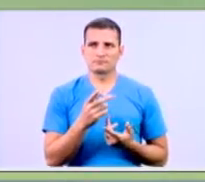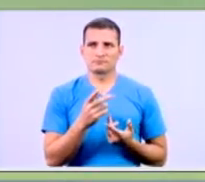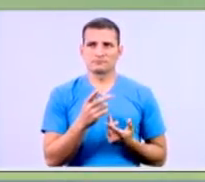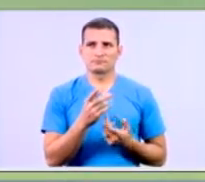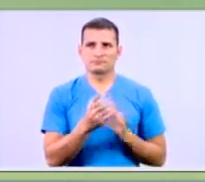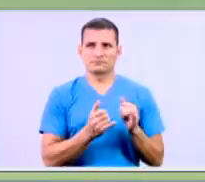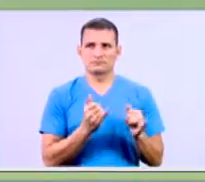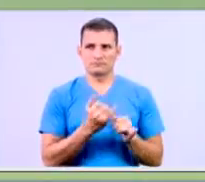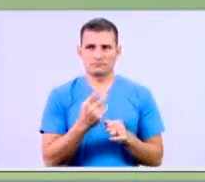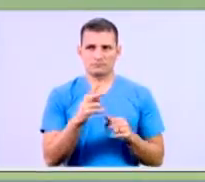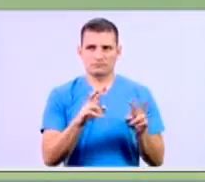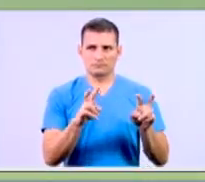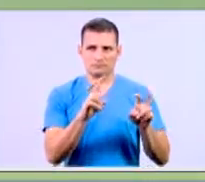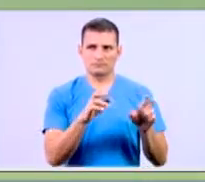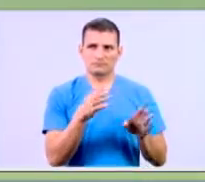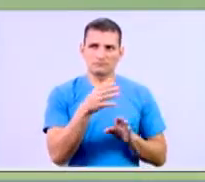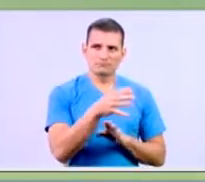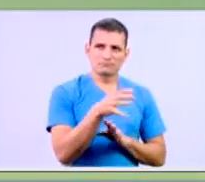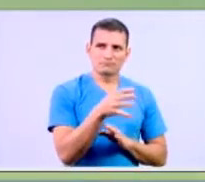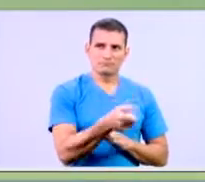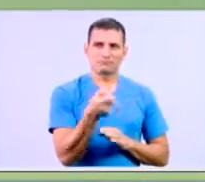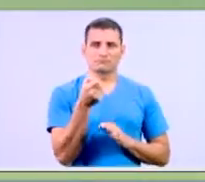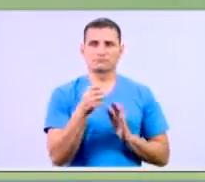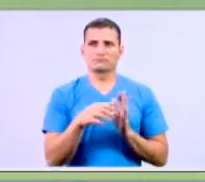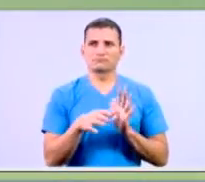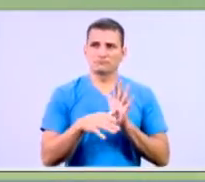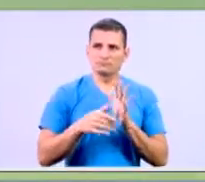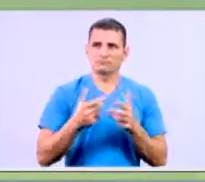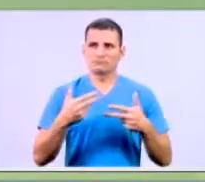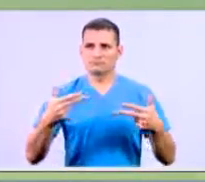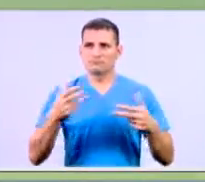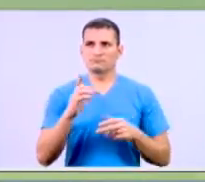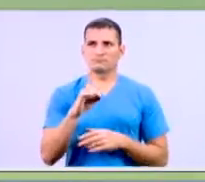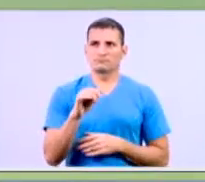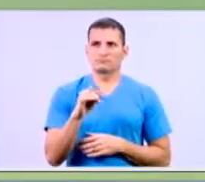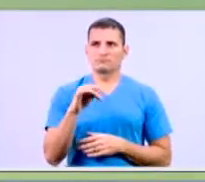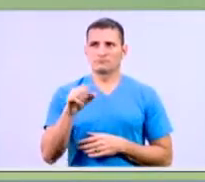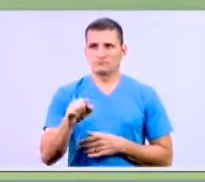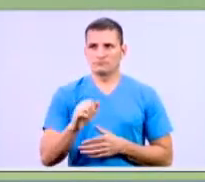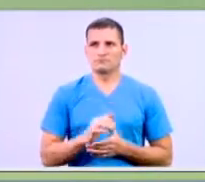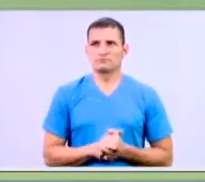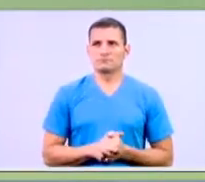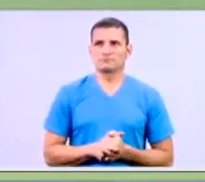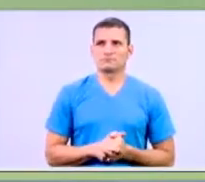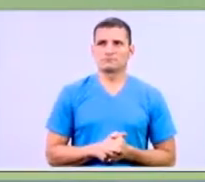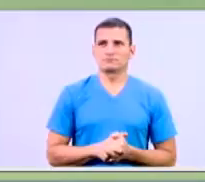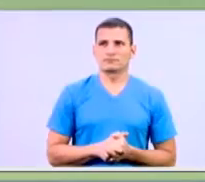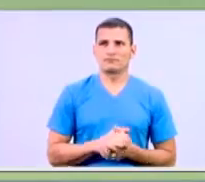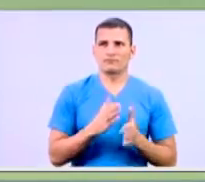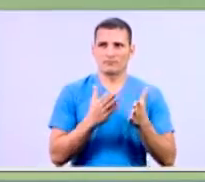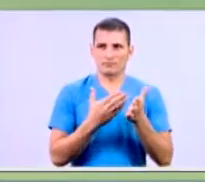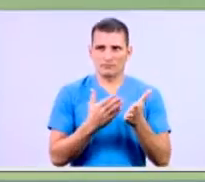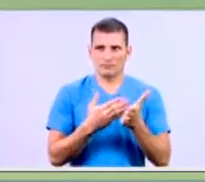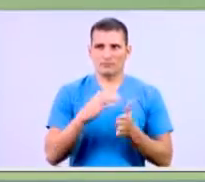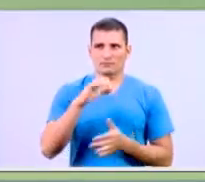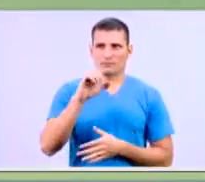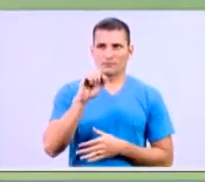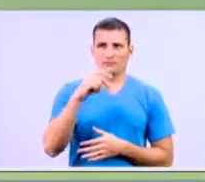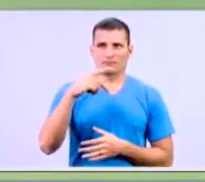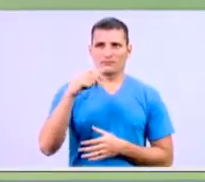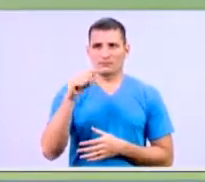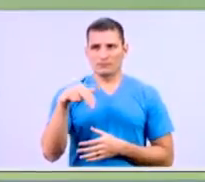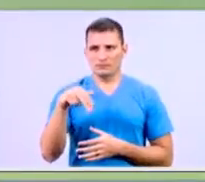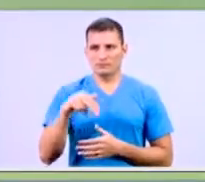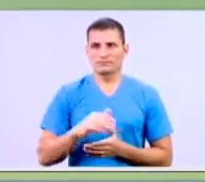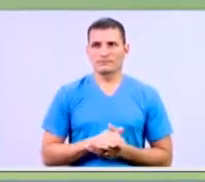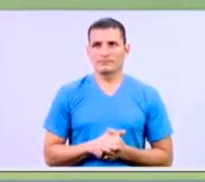ou então mesmo prejudicar os nossos computadores. Fala uma cartilha só para falar do spam. O spam